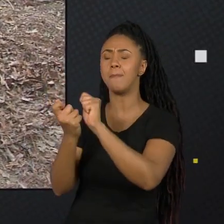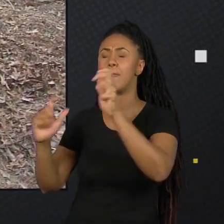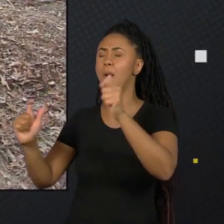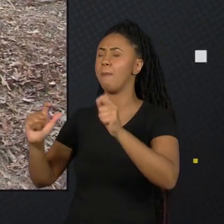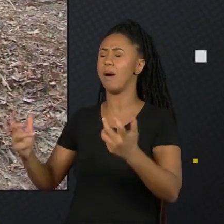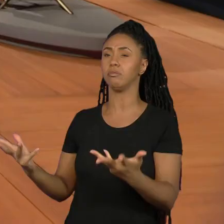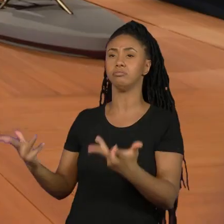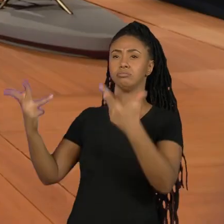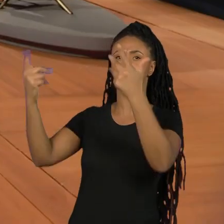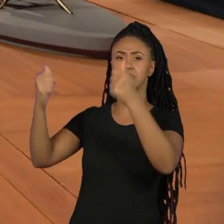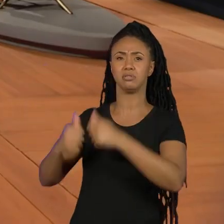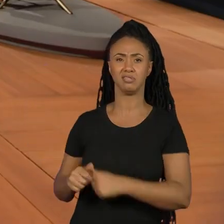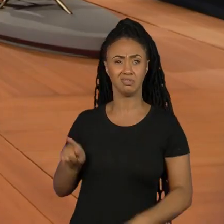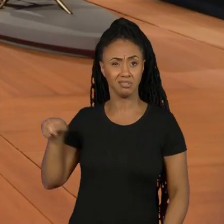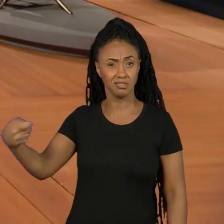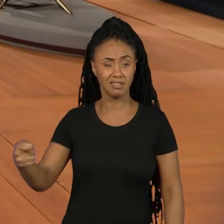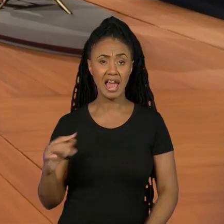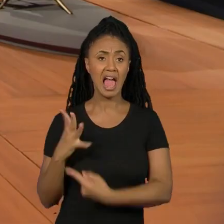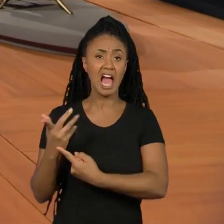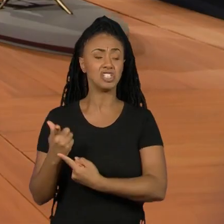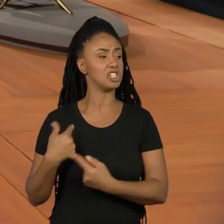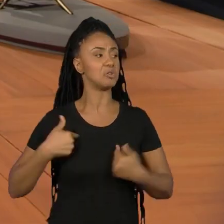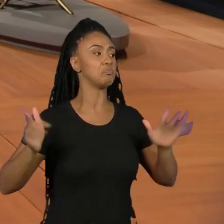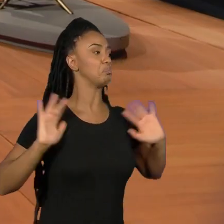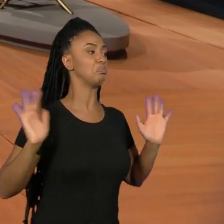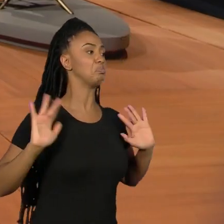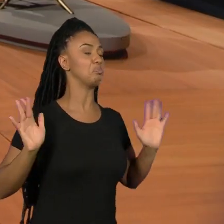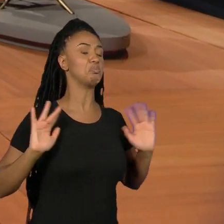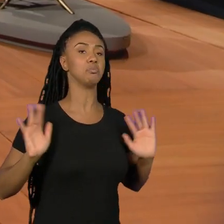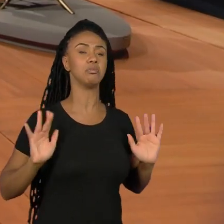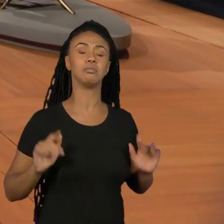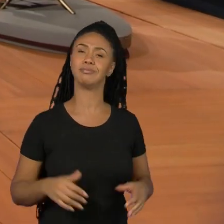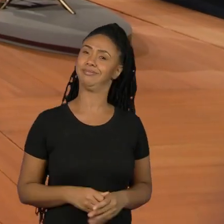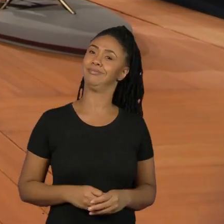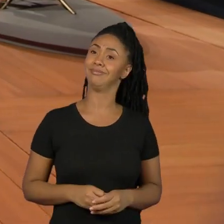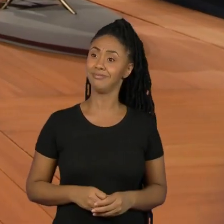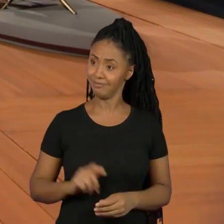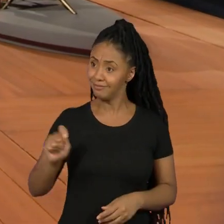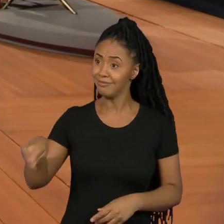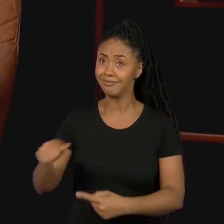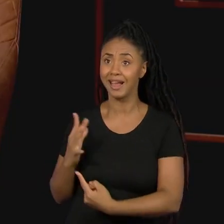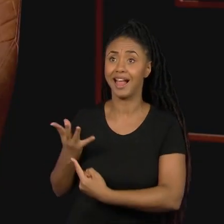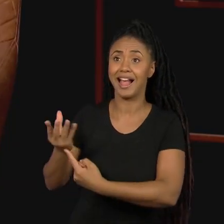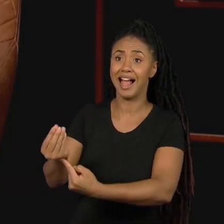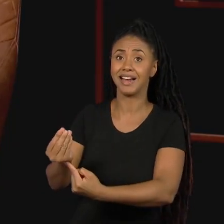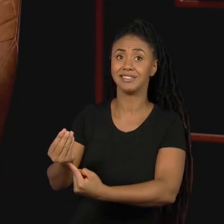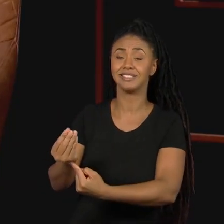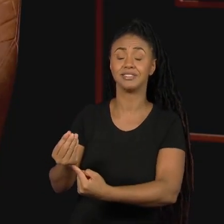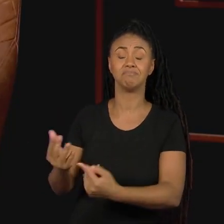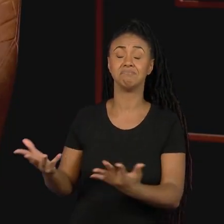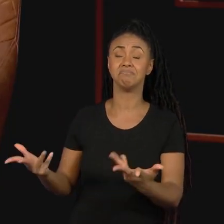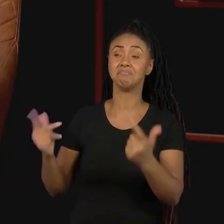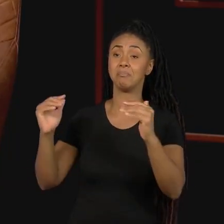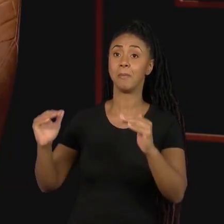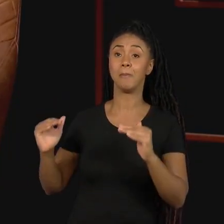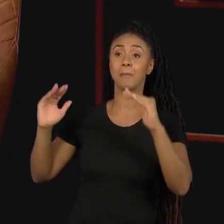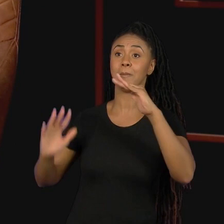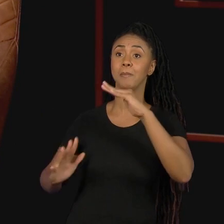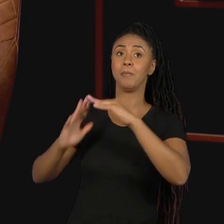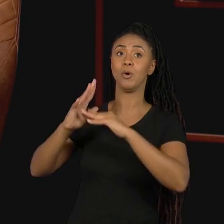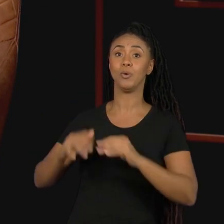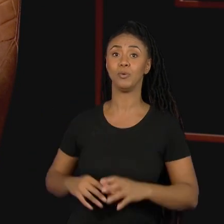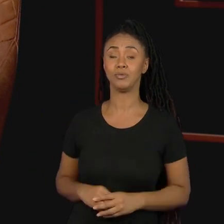Ninguém acha que é artista. Mas como a arte é a transformação do ordinário no extraordinário, a arte está em todo